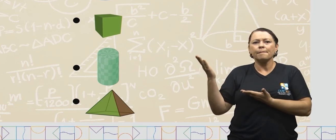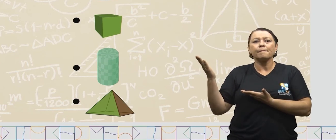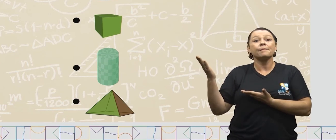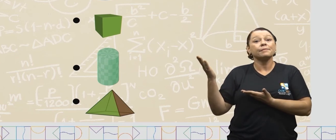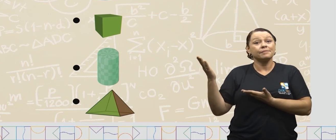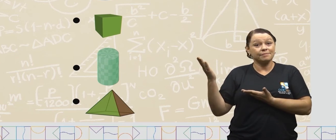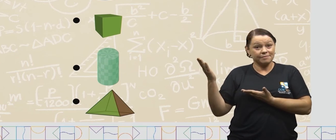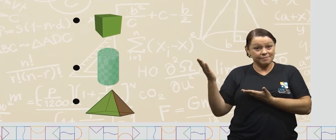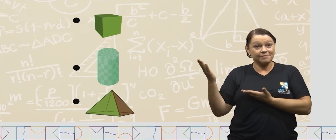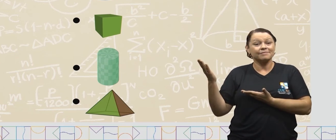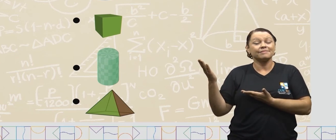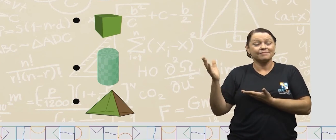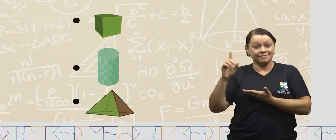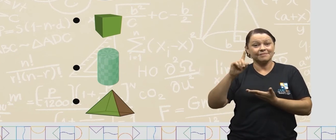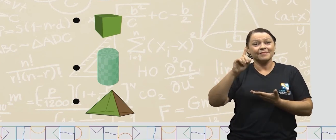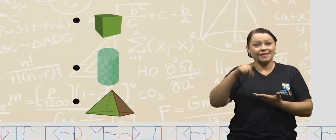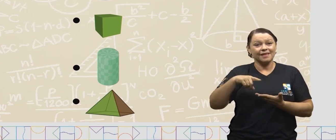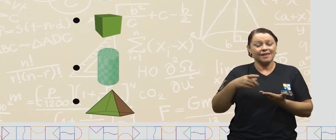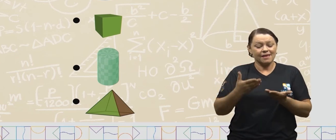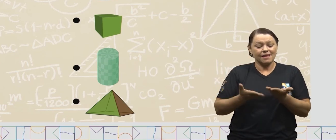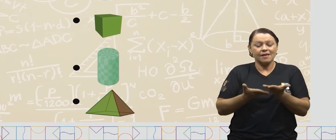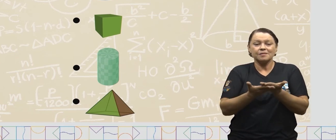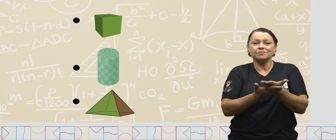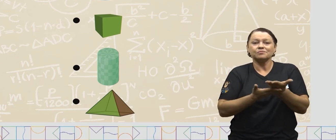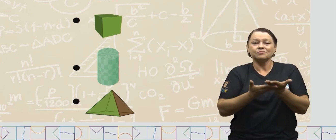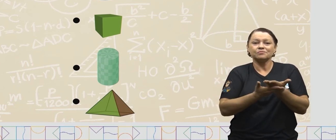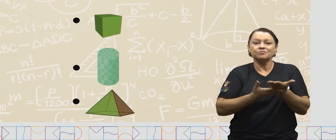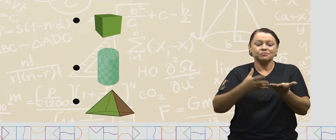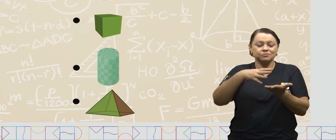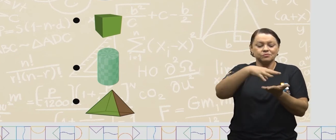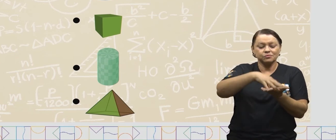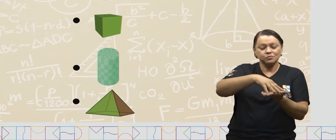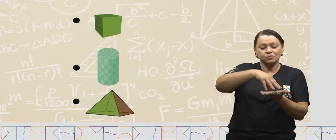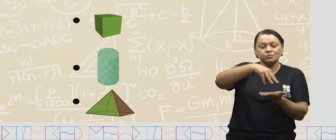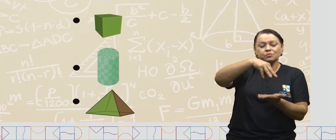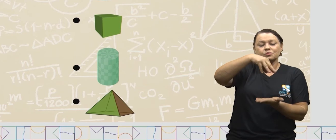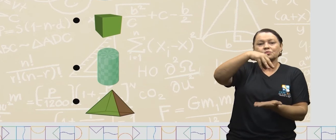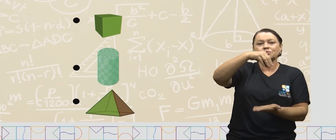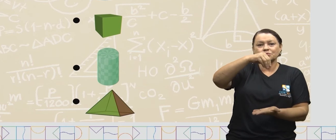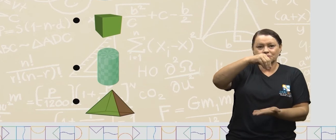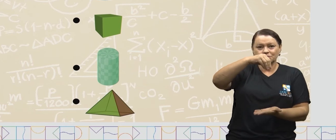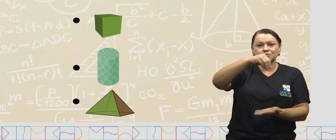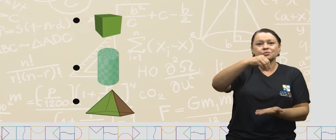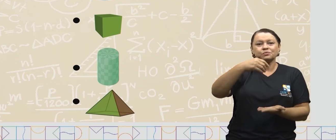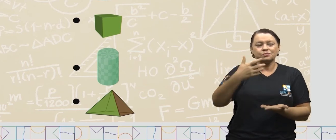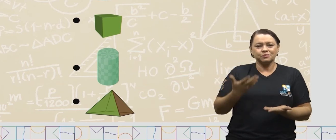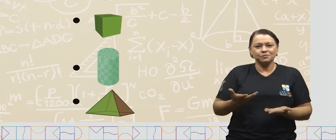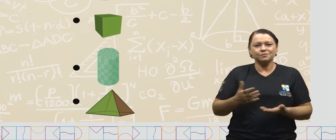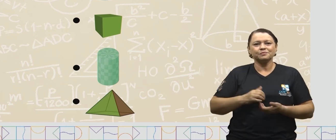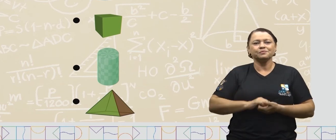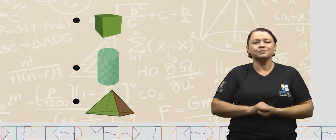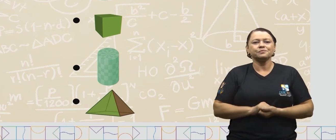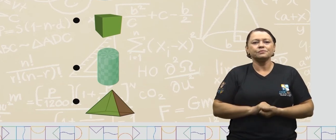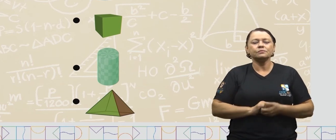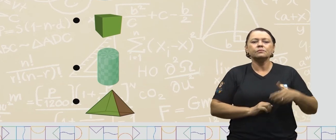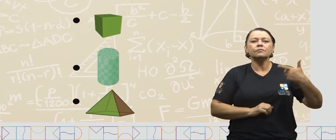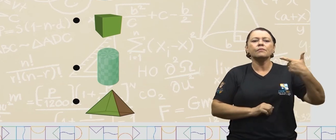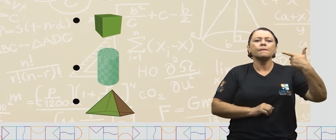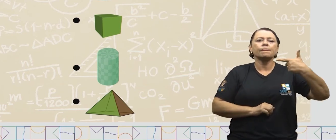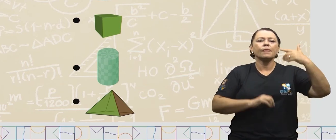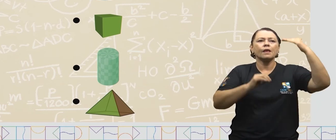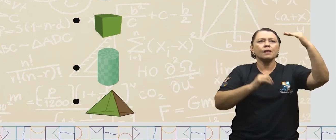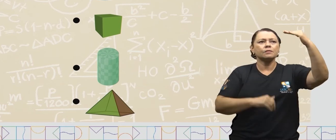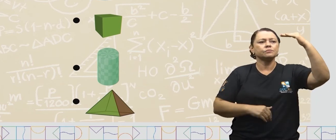ligar? Muito bem! A imagem do cone de segurança se aproxima do formato de um cone. E a